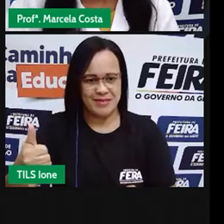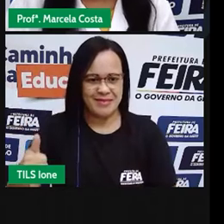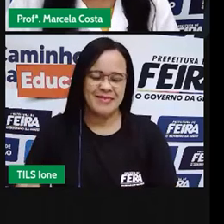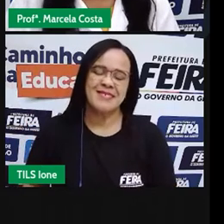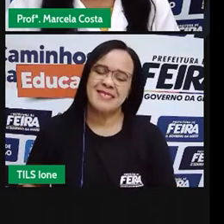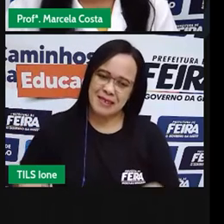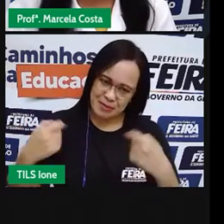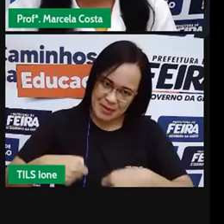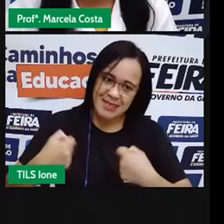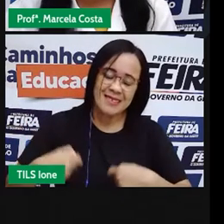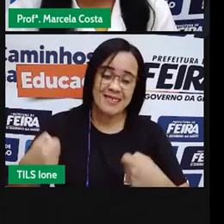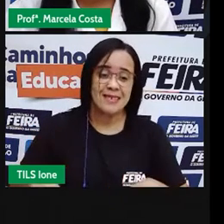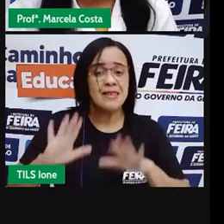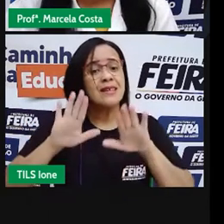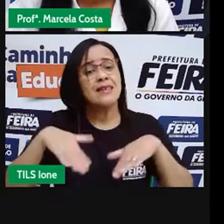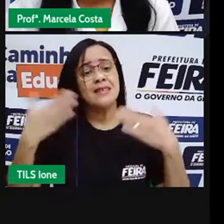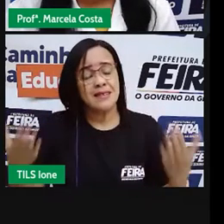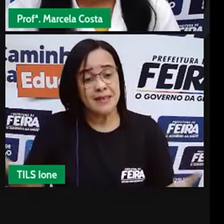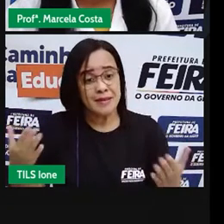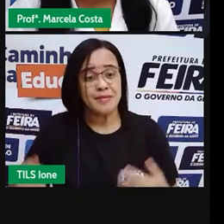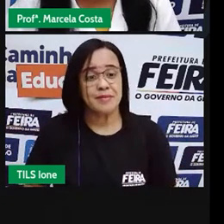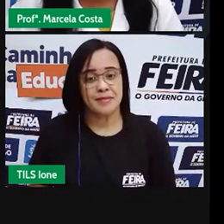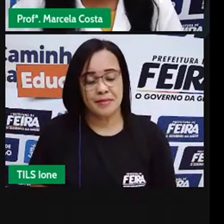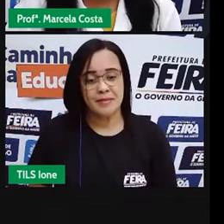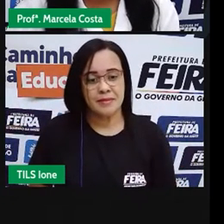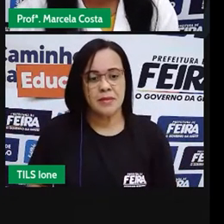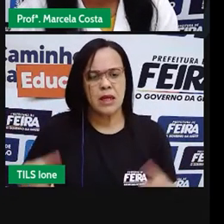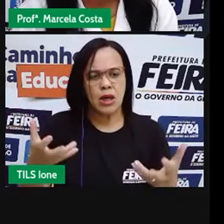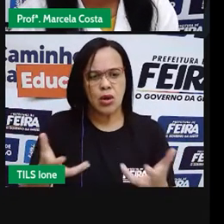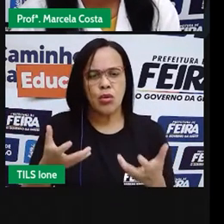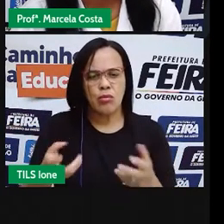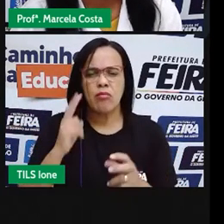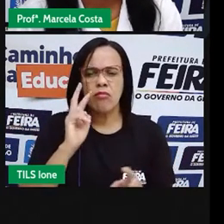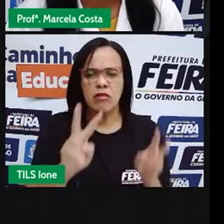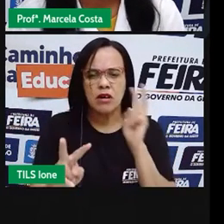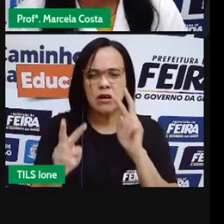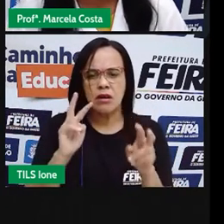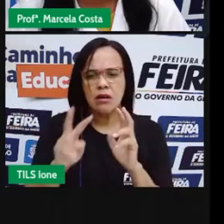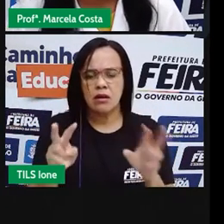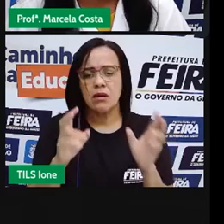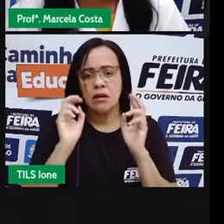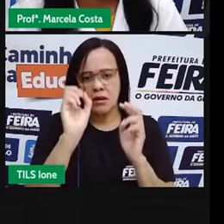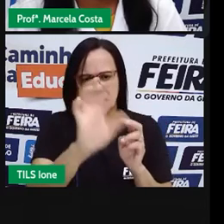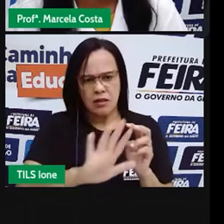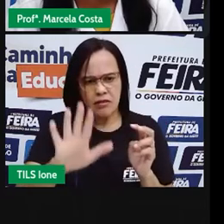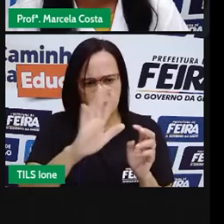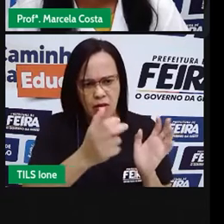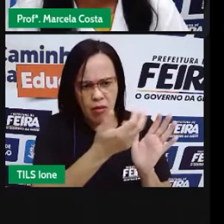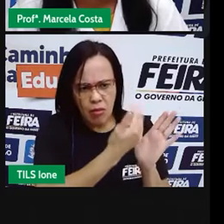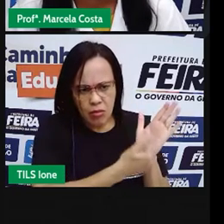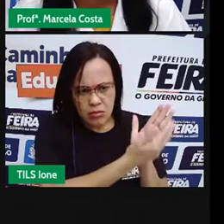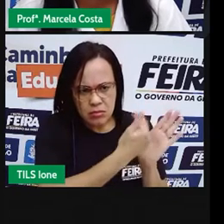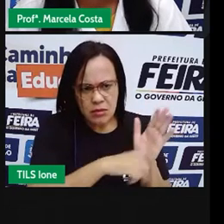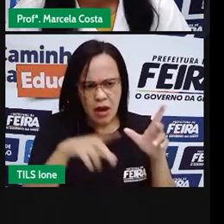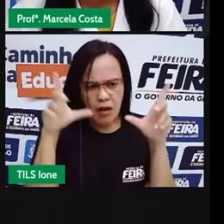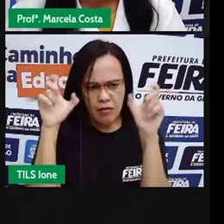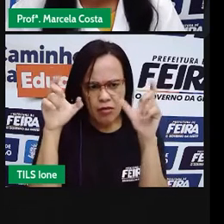bom então o que é e eu quero que você dorme escrever agora esse mundo